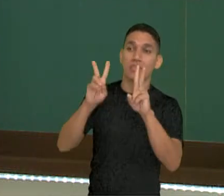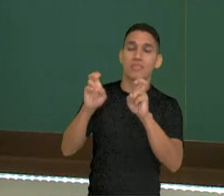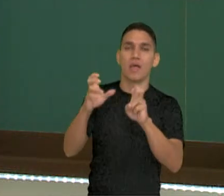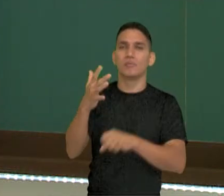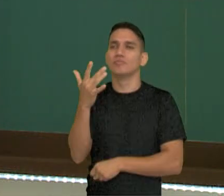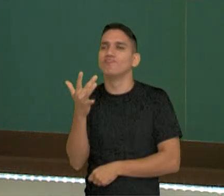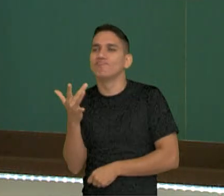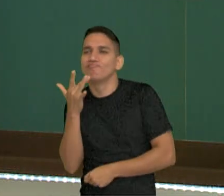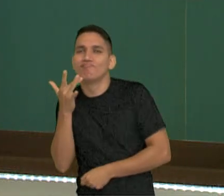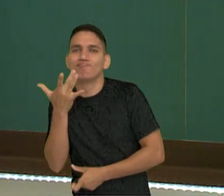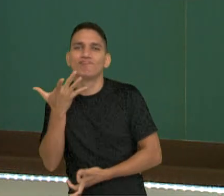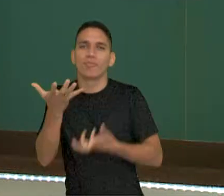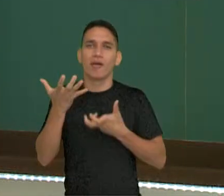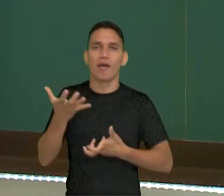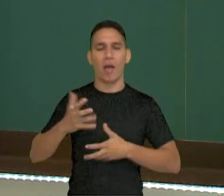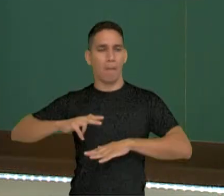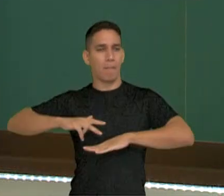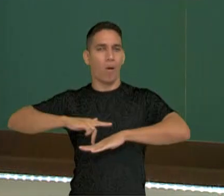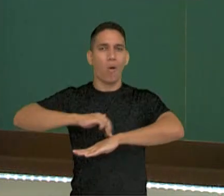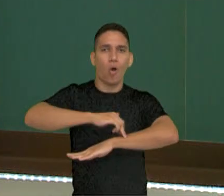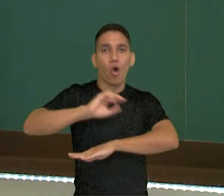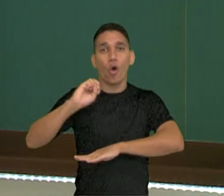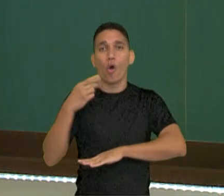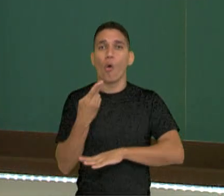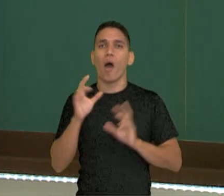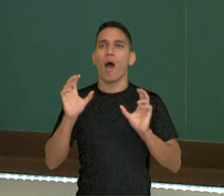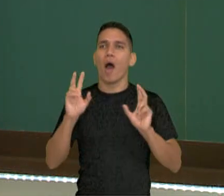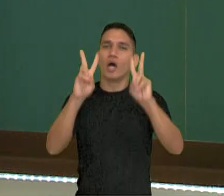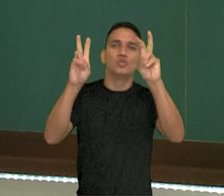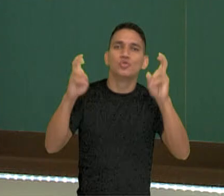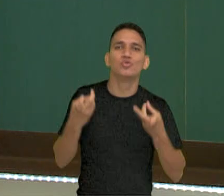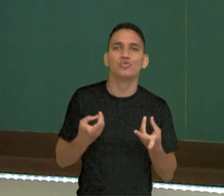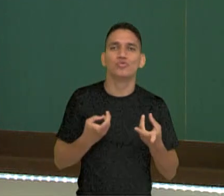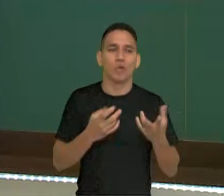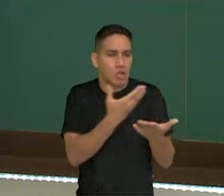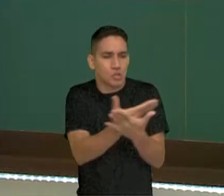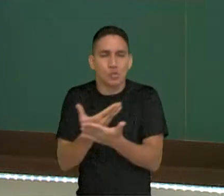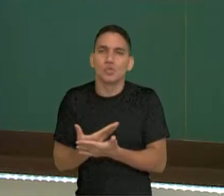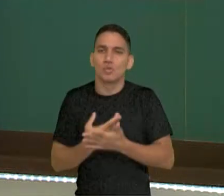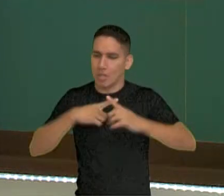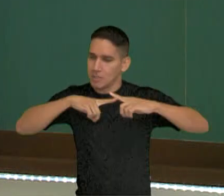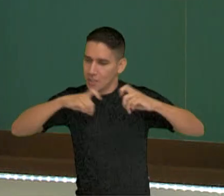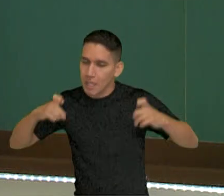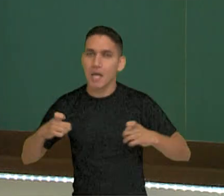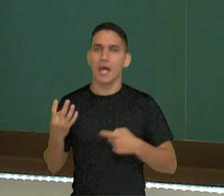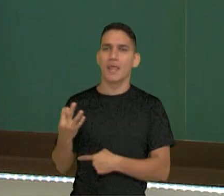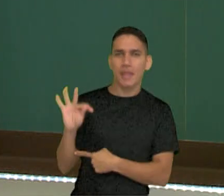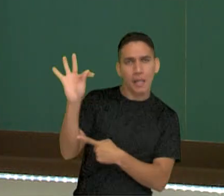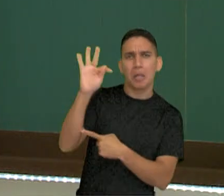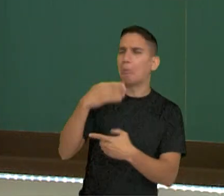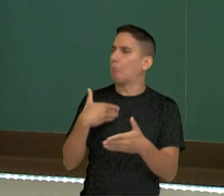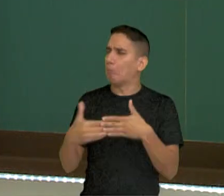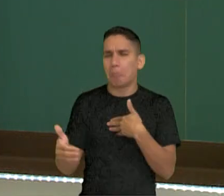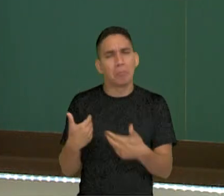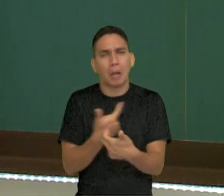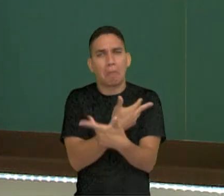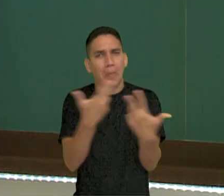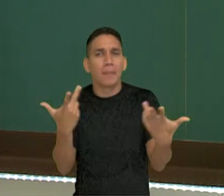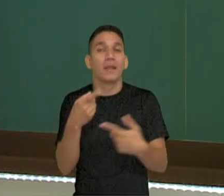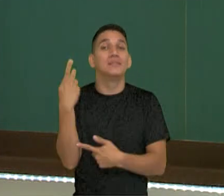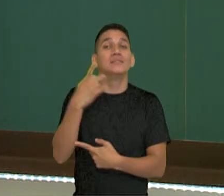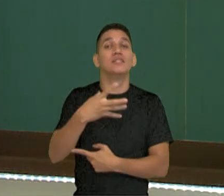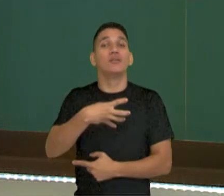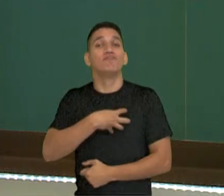preferência, né, moda ou referente ao estudo, né, ciência, tecnologia, ao seu gosto, no seu